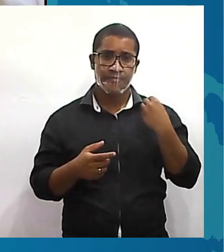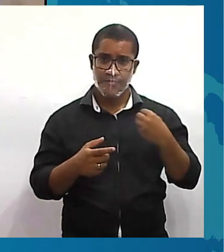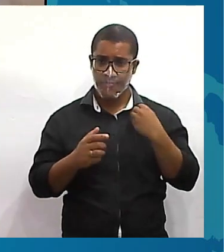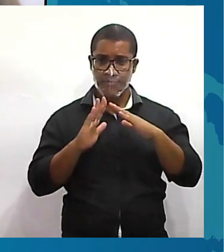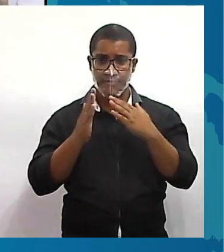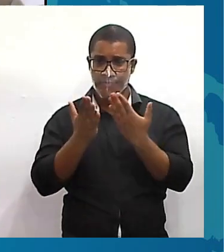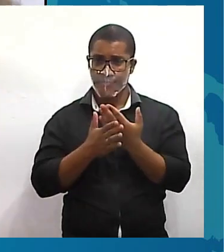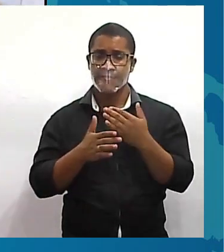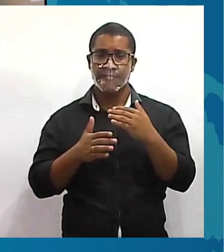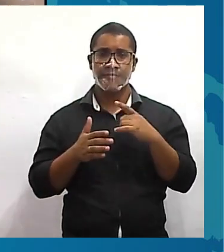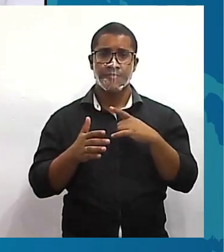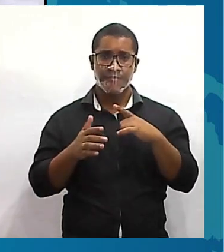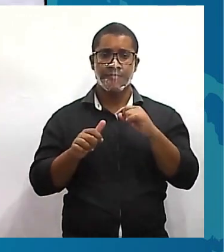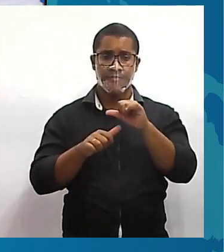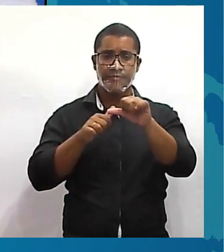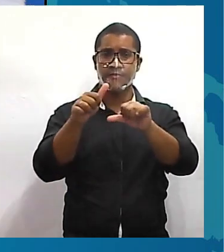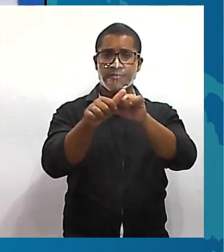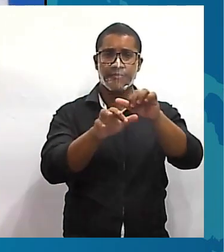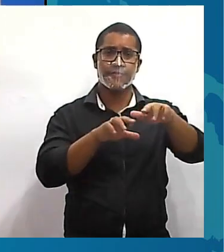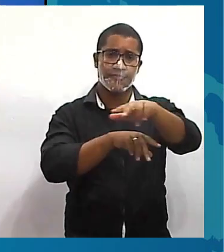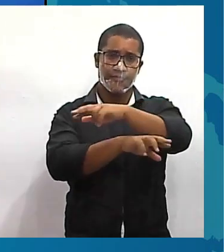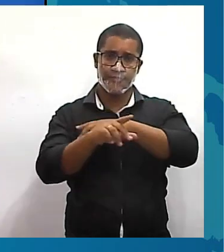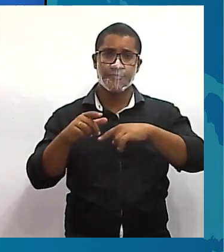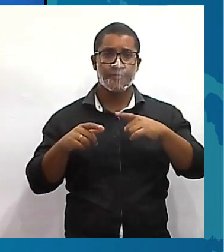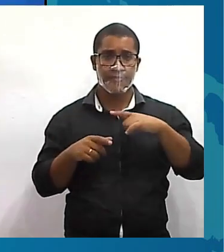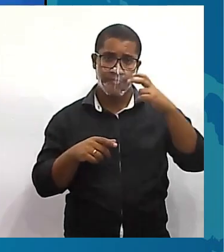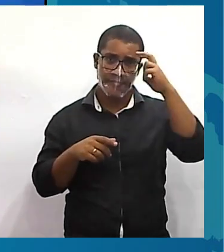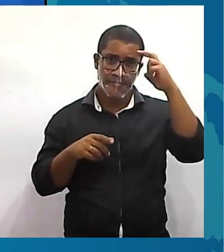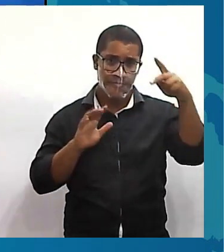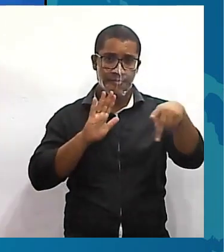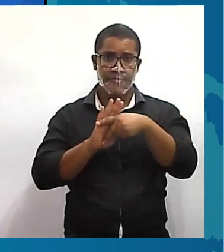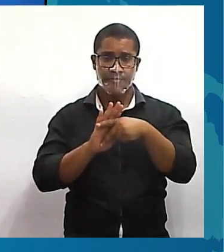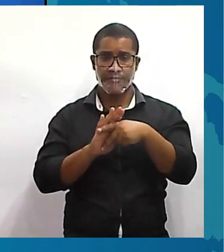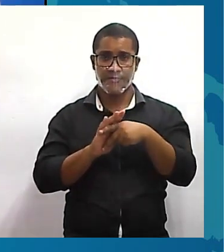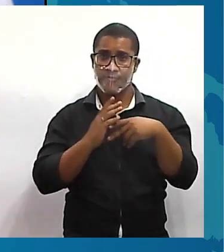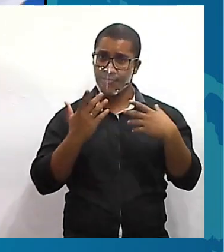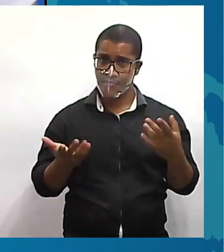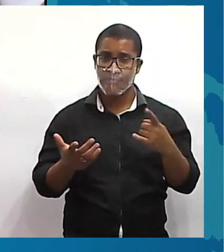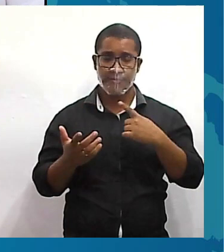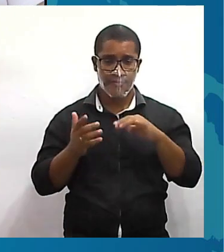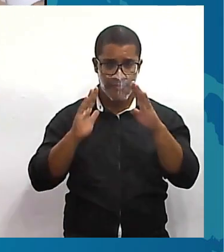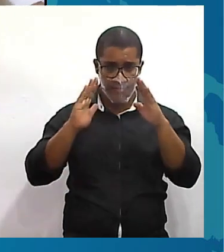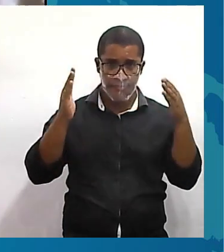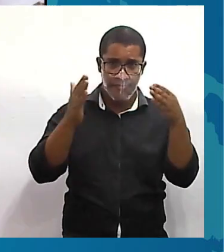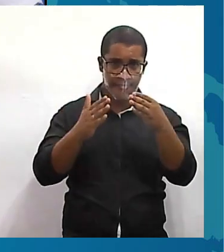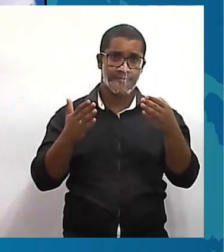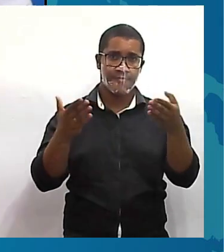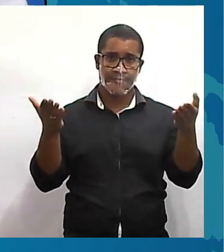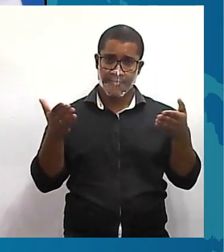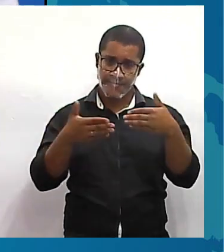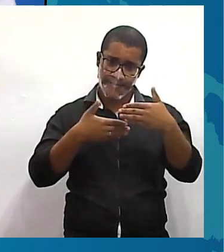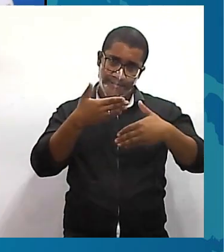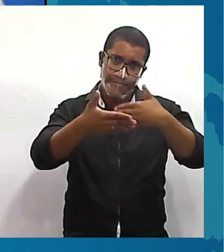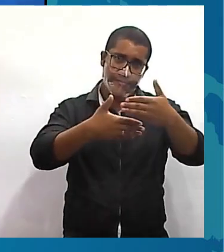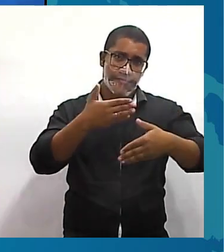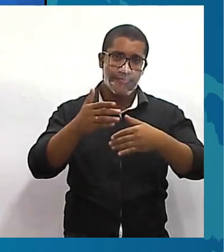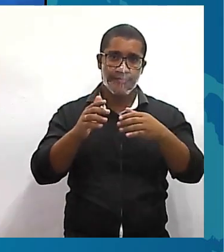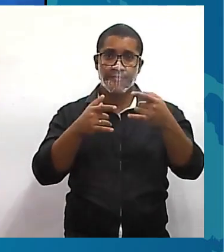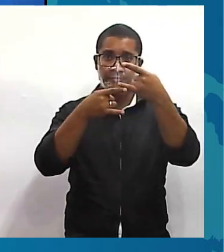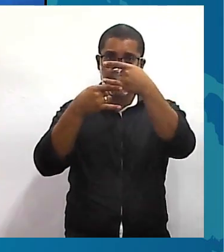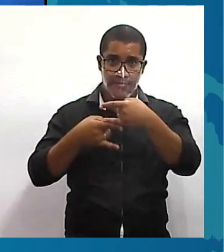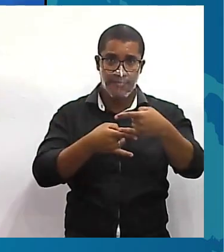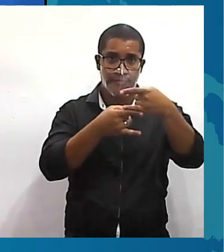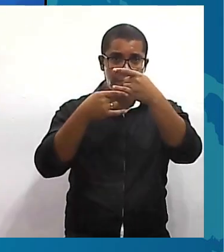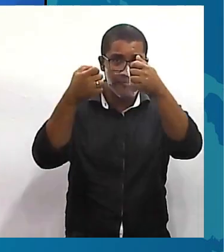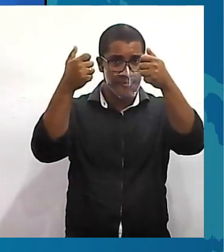instituição. Cada escola tem essa cultura organizacional, né? Exatamente. Então, a gente vai tocar nessa discussão ao longo da nossa live, e